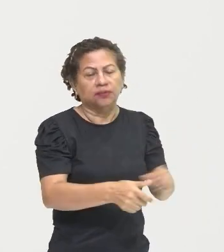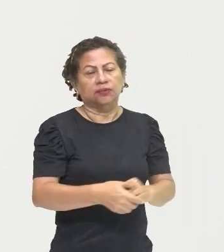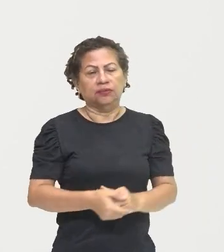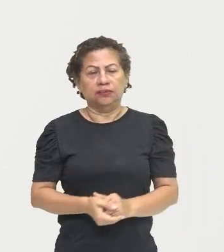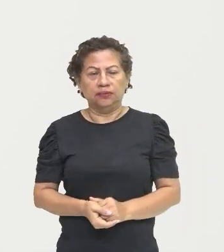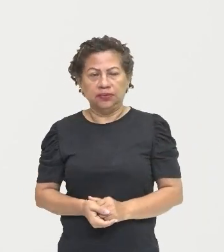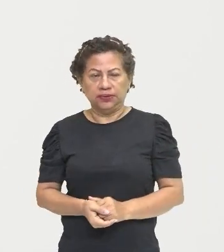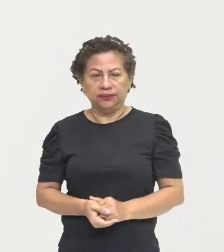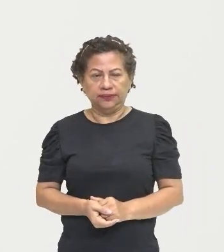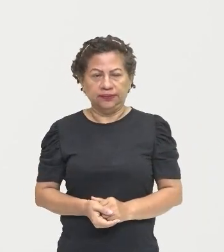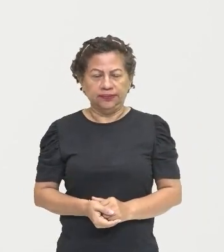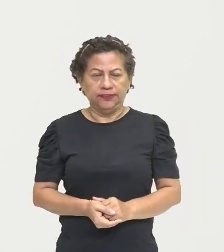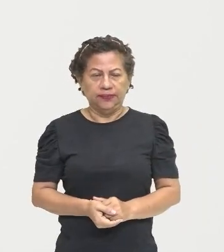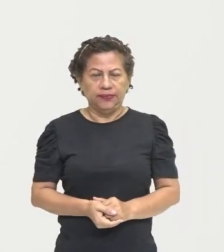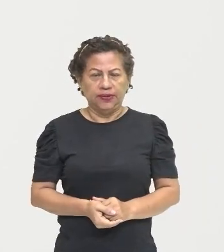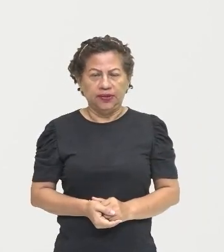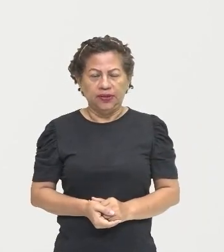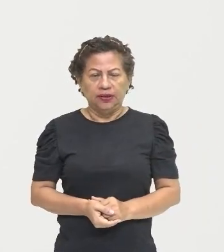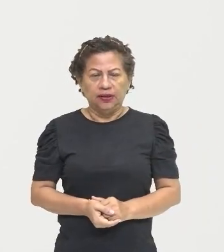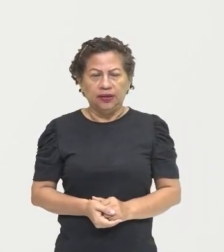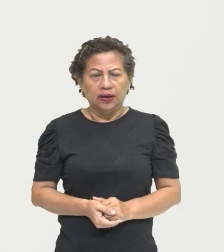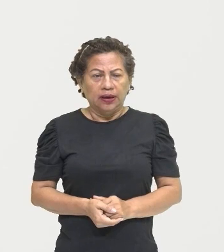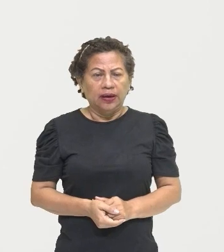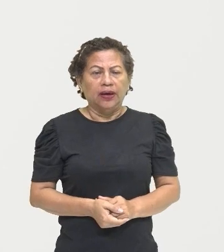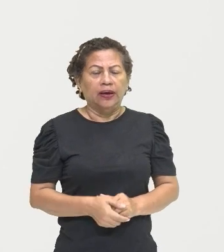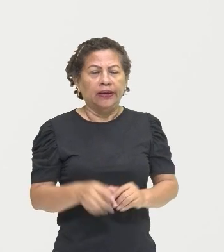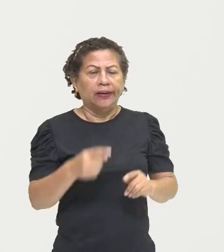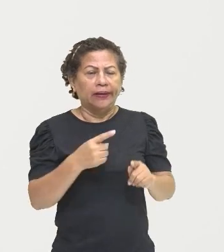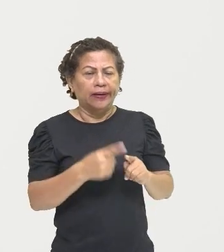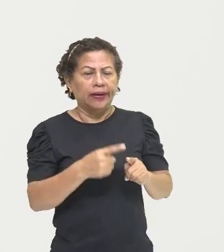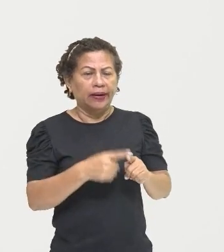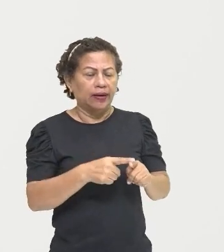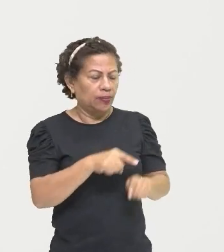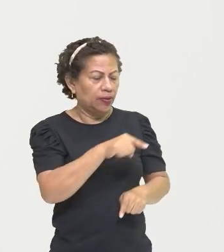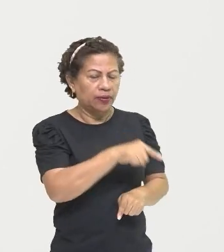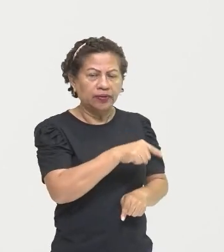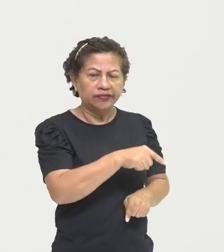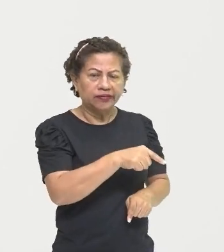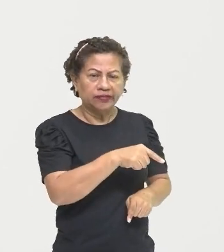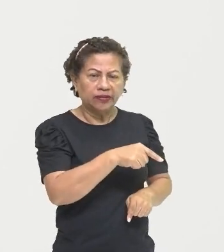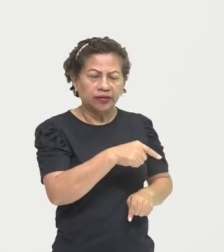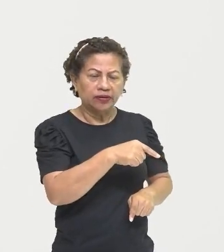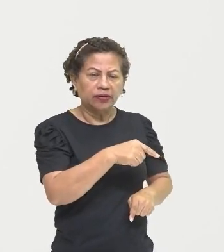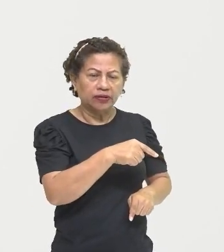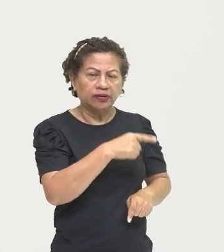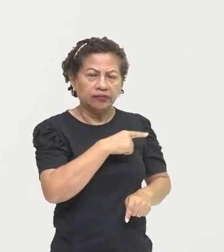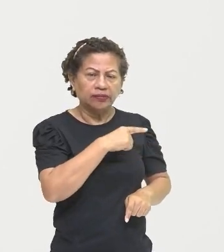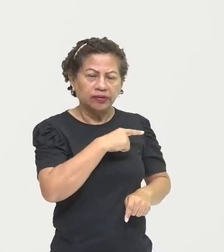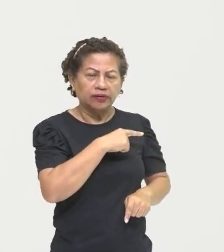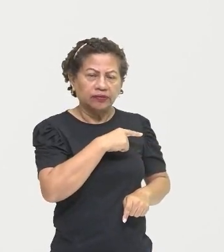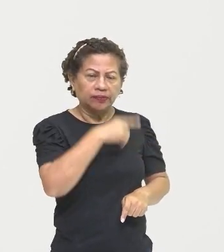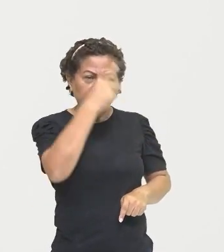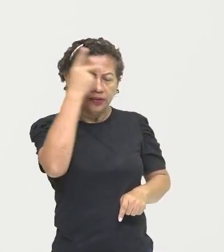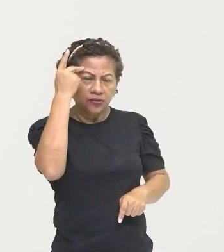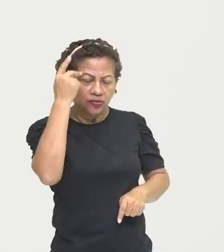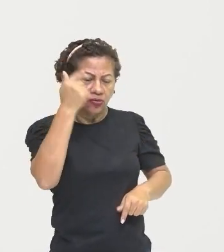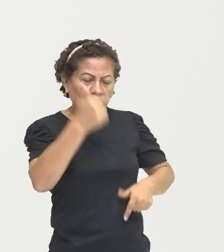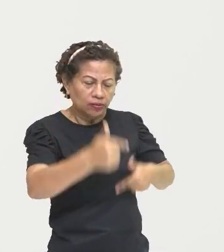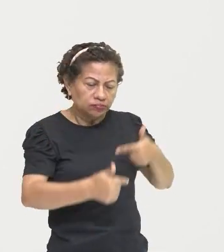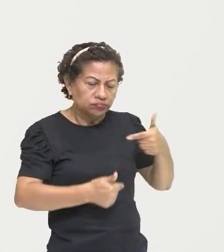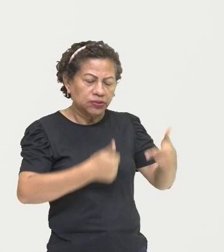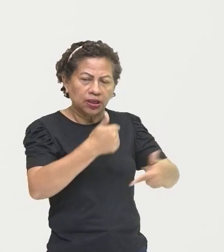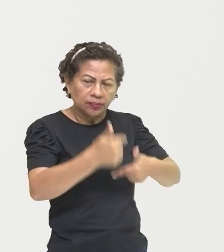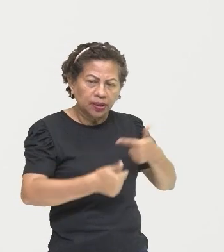Como eu falei, não é que a reforma agrária foi feita, essa luta ela é processual. Enquanto houver trabalhador, enquanto